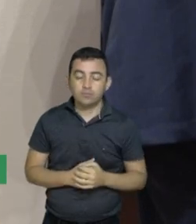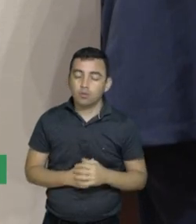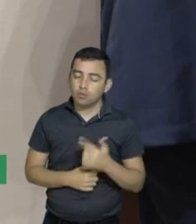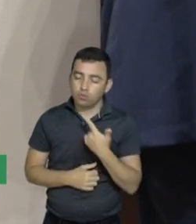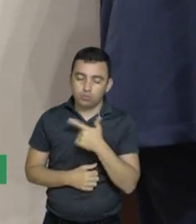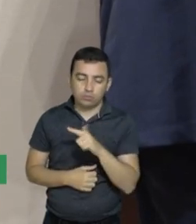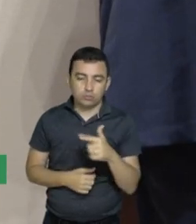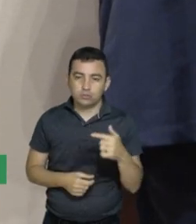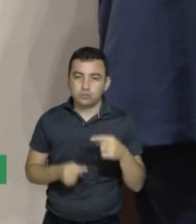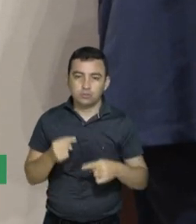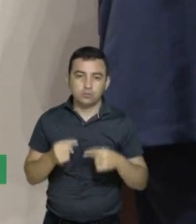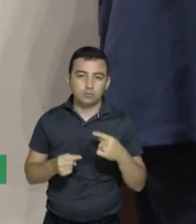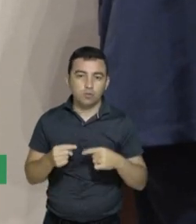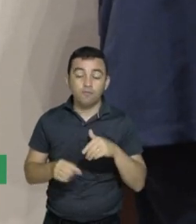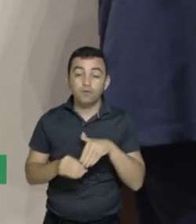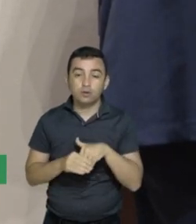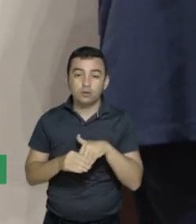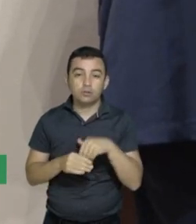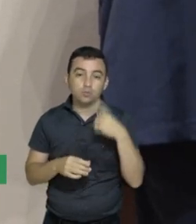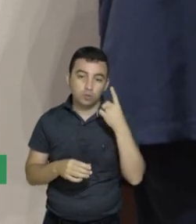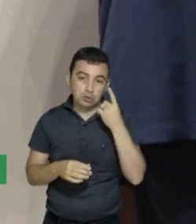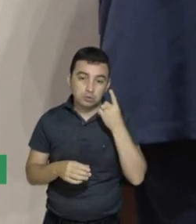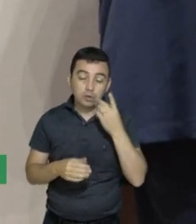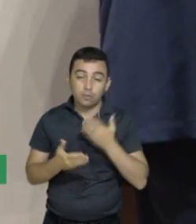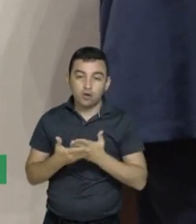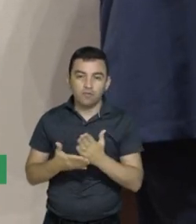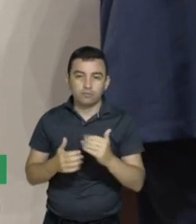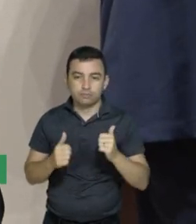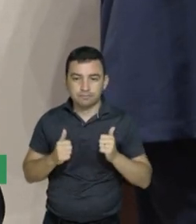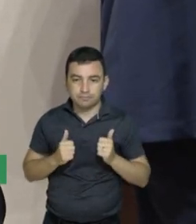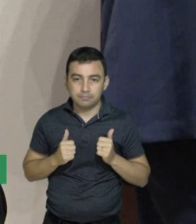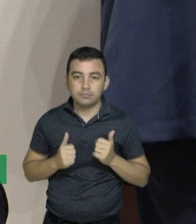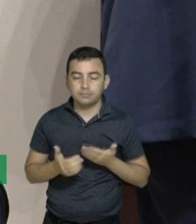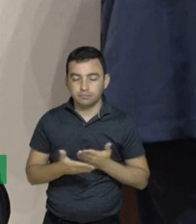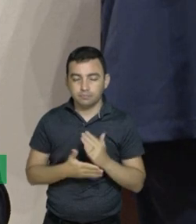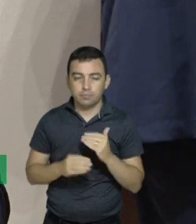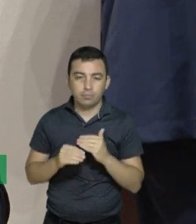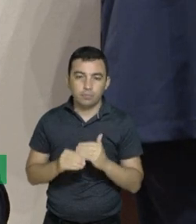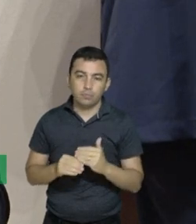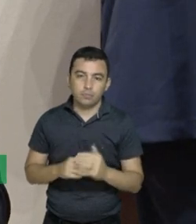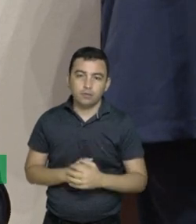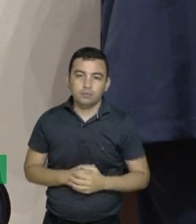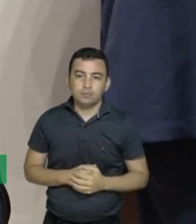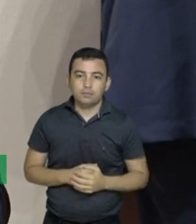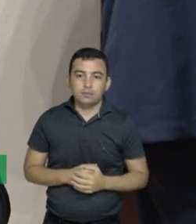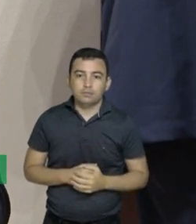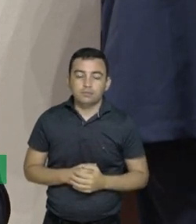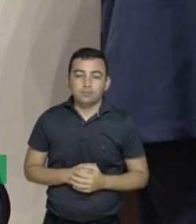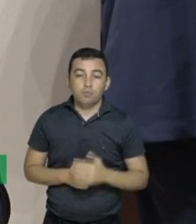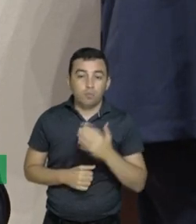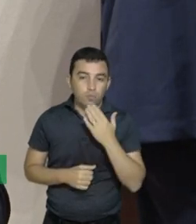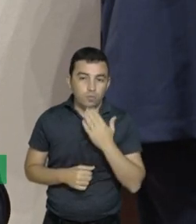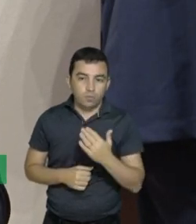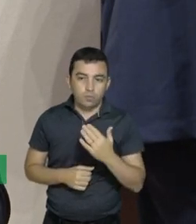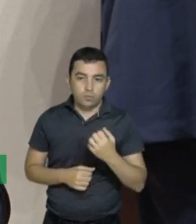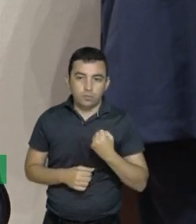vendo Quem Queira discutir em votação deputados que aprovam permanece como se encontra aprovado por unanimidade requerimento